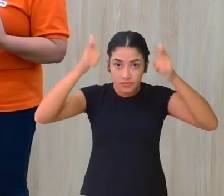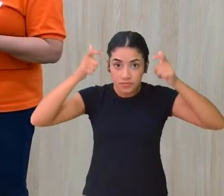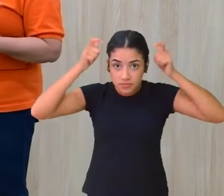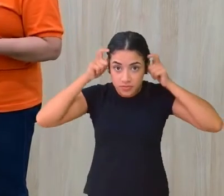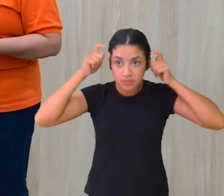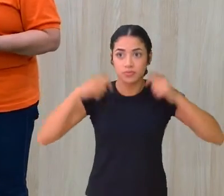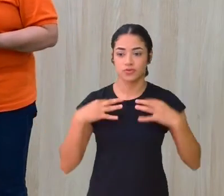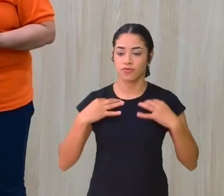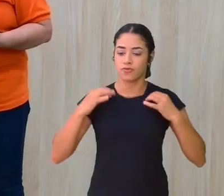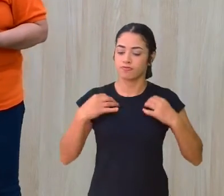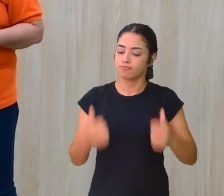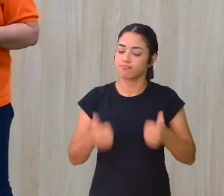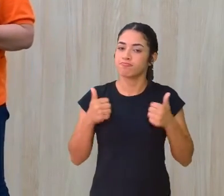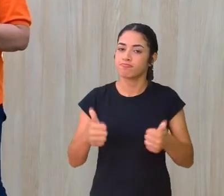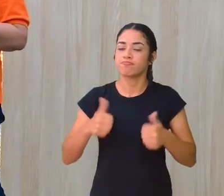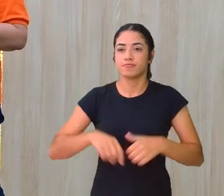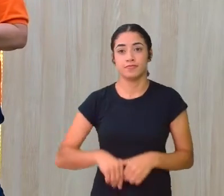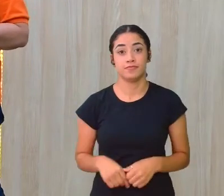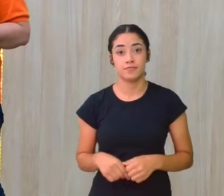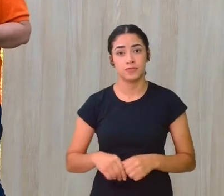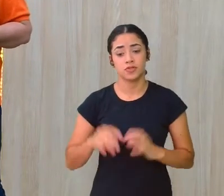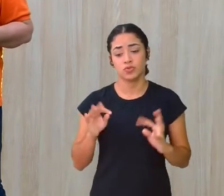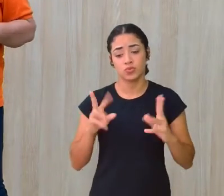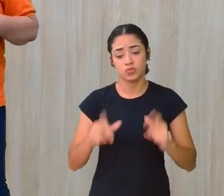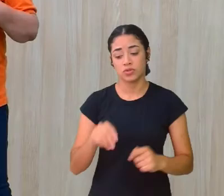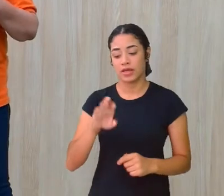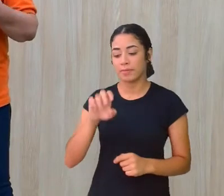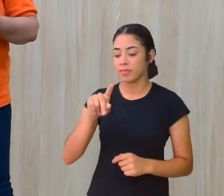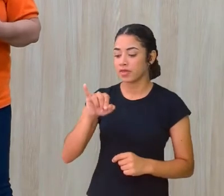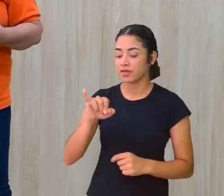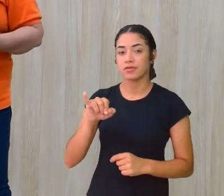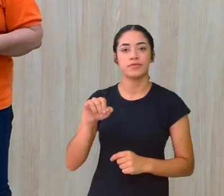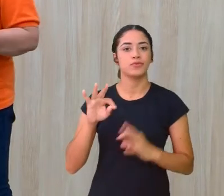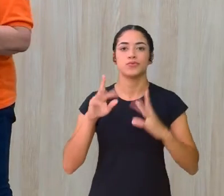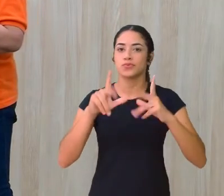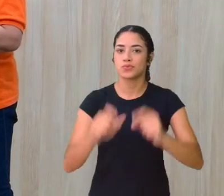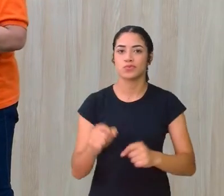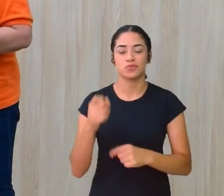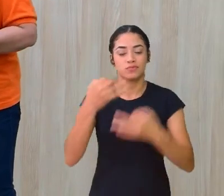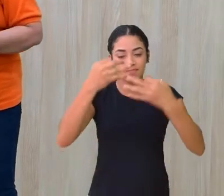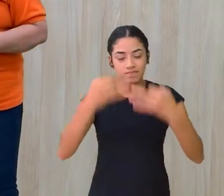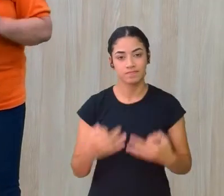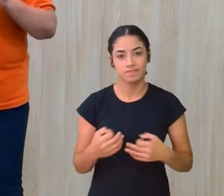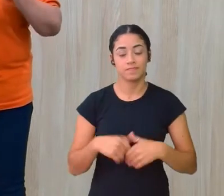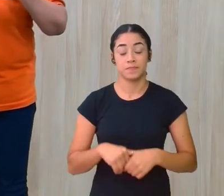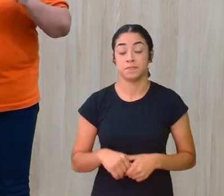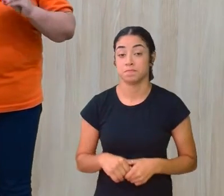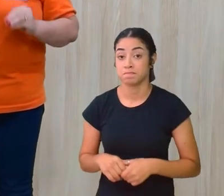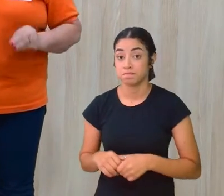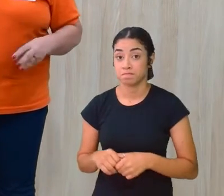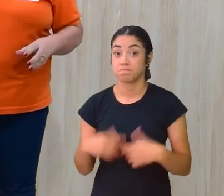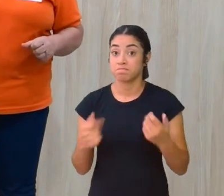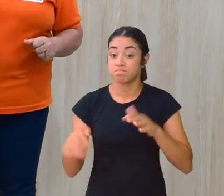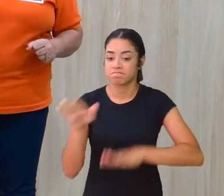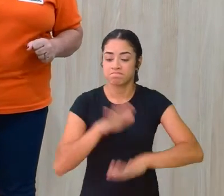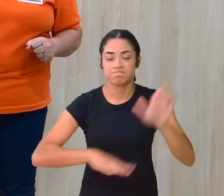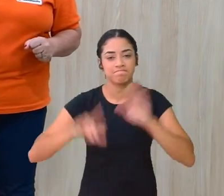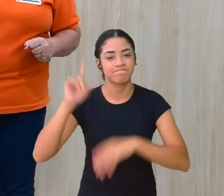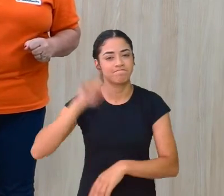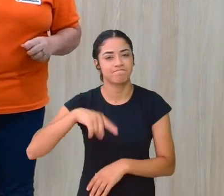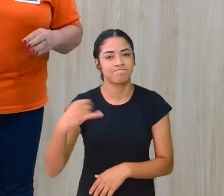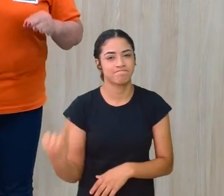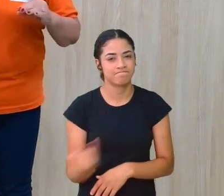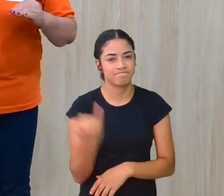está com a roupa equipada, está com os equipamentos que ele vai manusear, todos isolados, e esse cuidado é muito